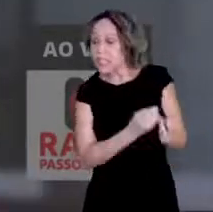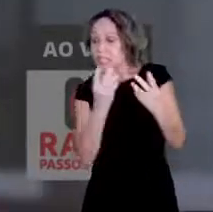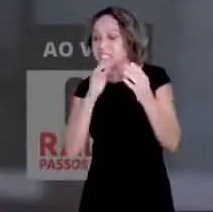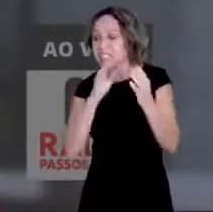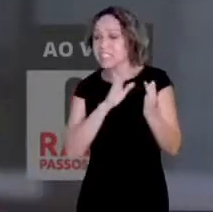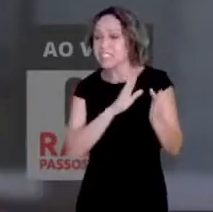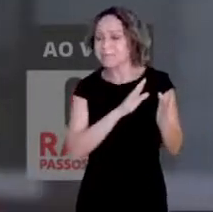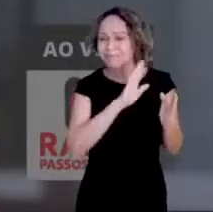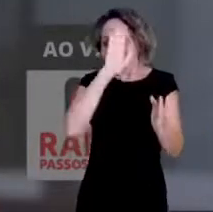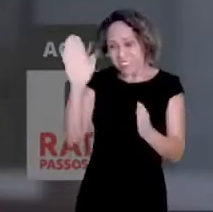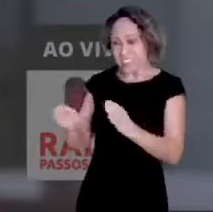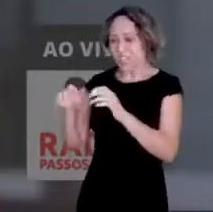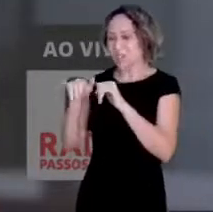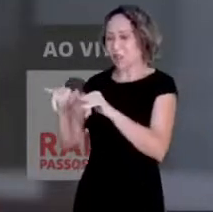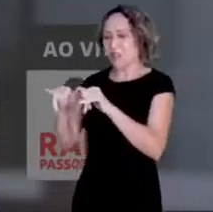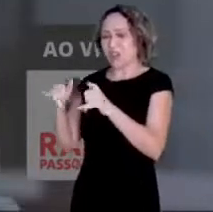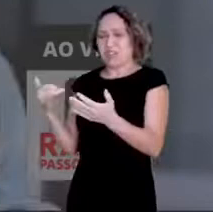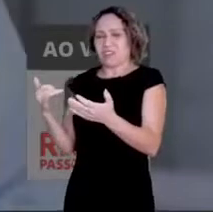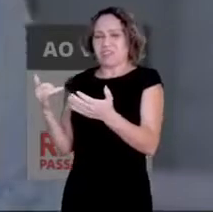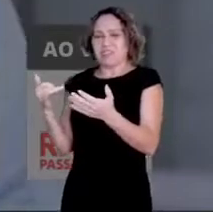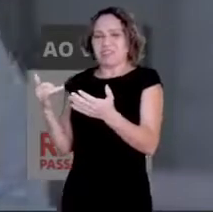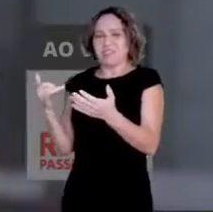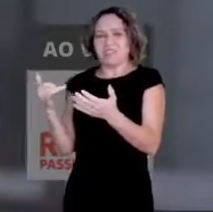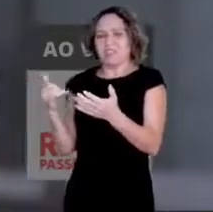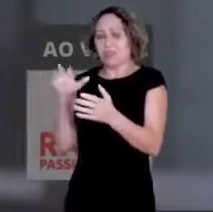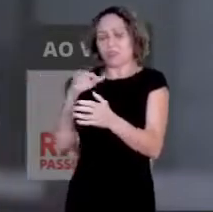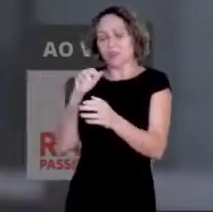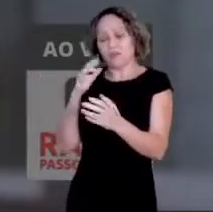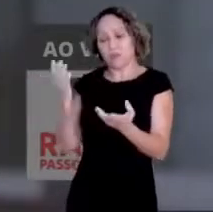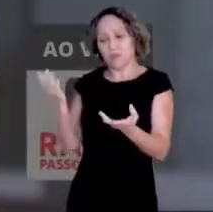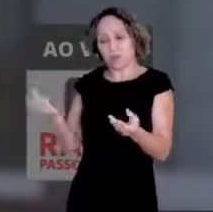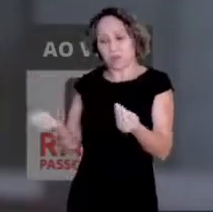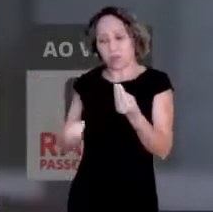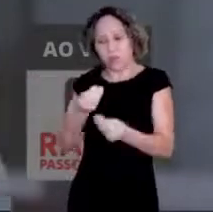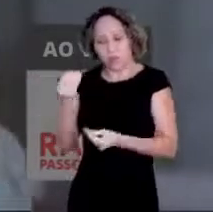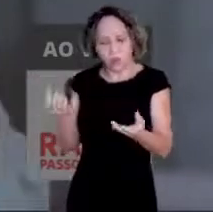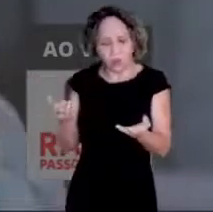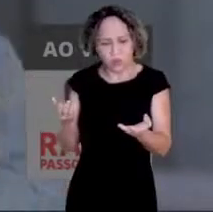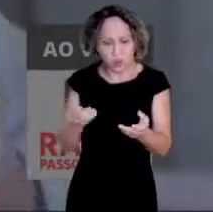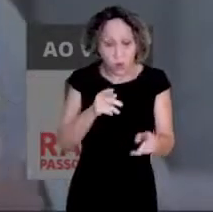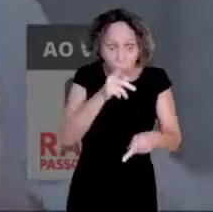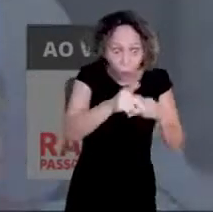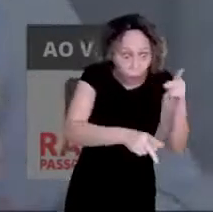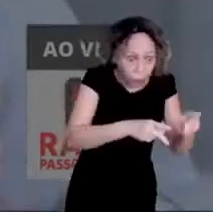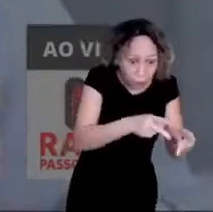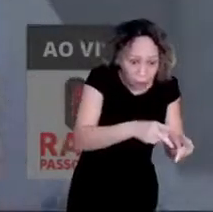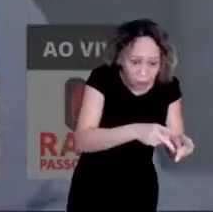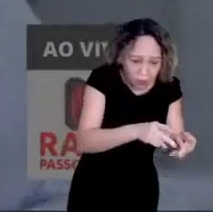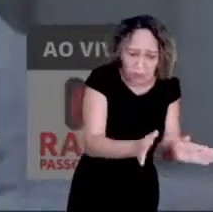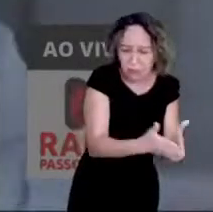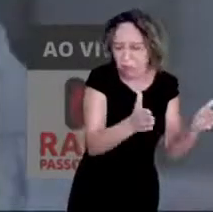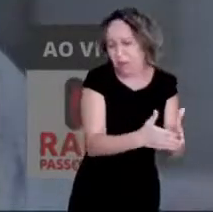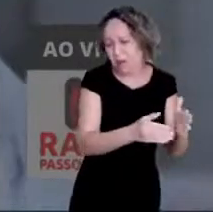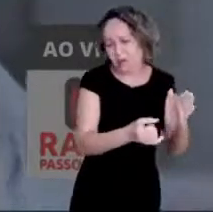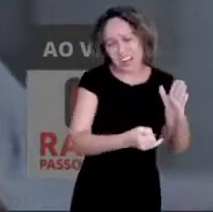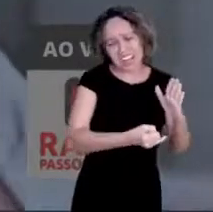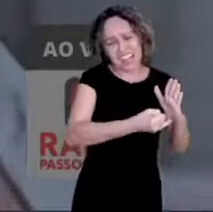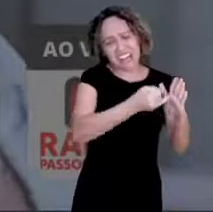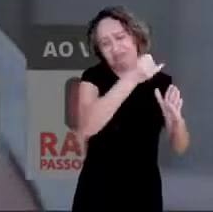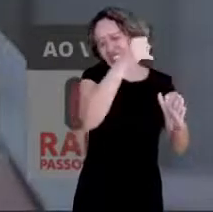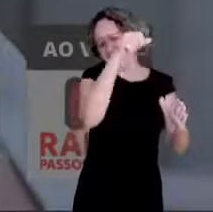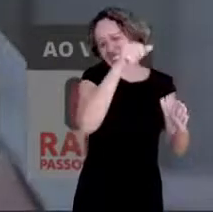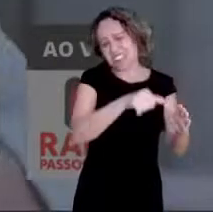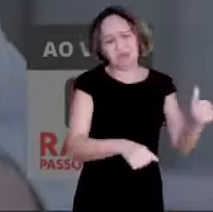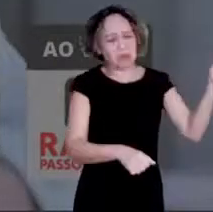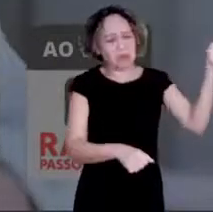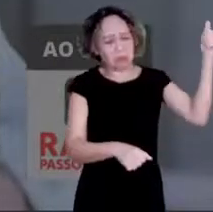de verdade as pessoas tendo carteira assinada. Nós agora precisamos ter consciência que esse é um desafio para